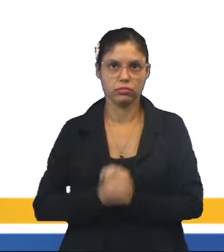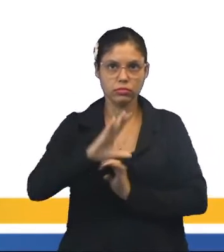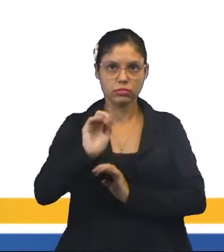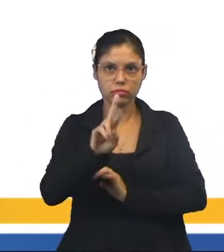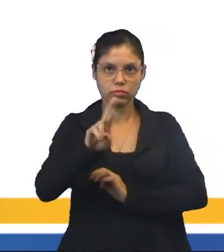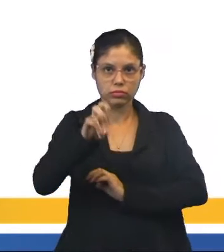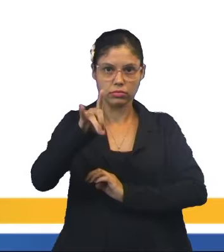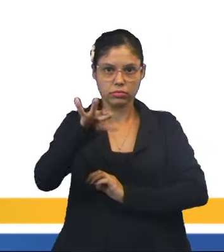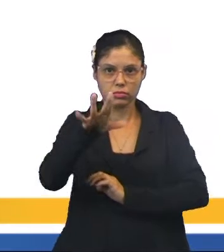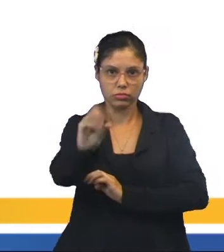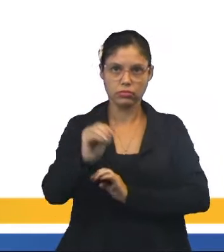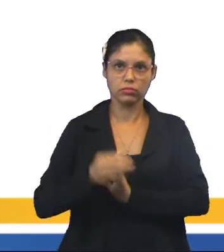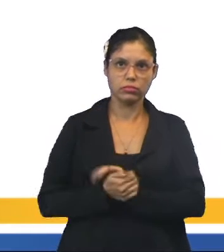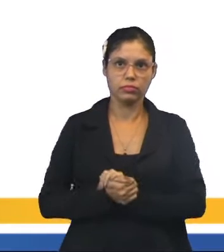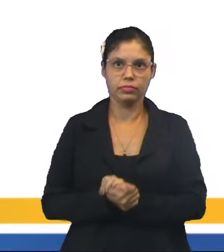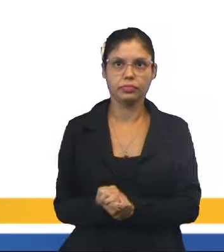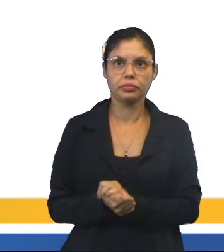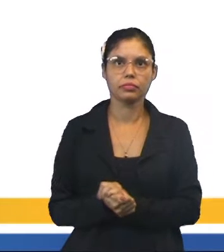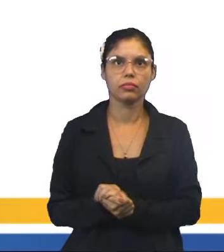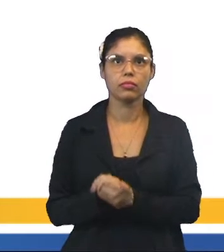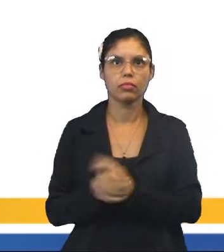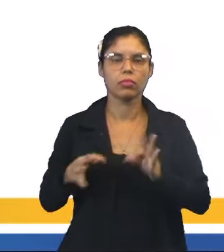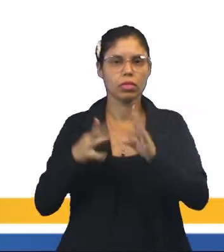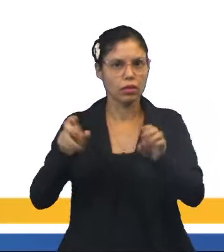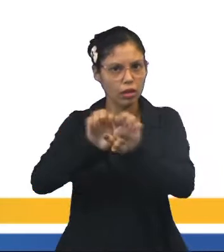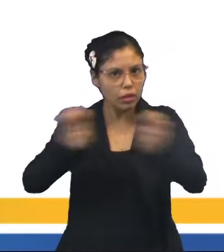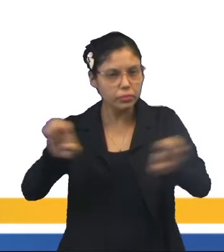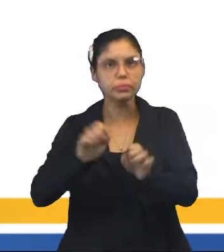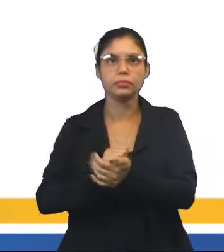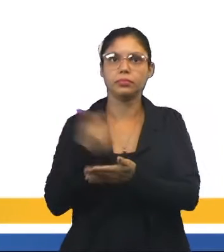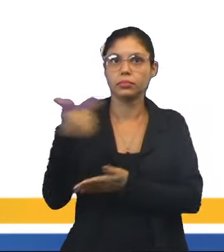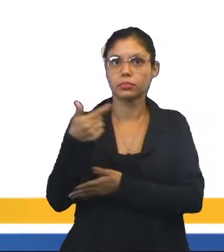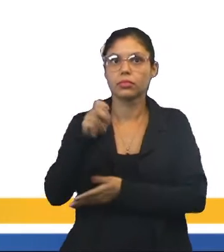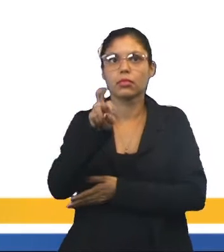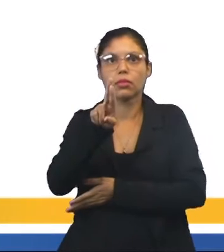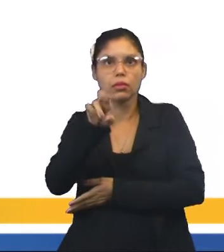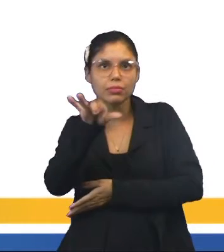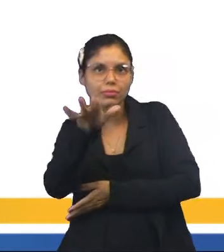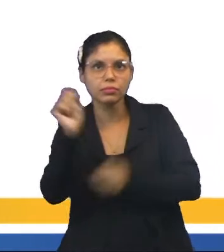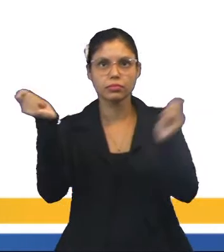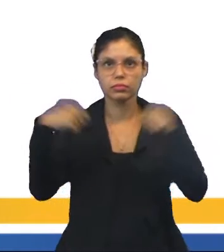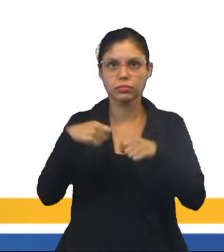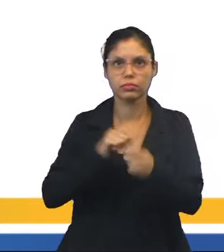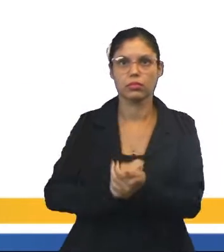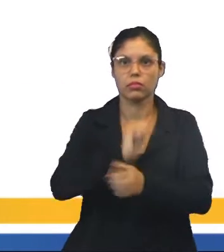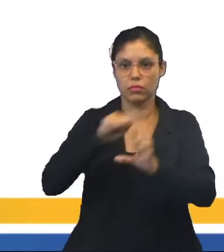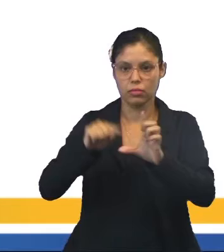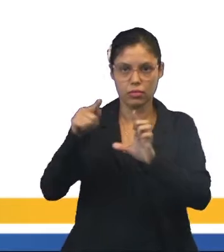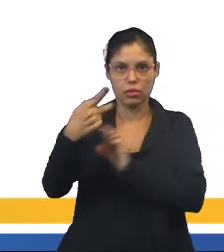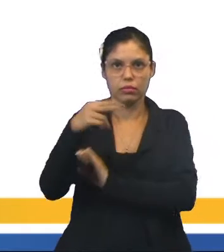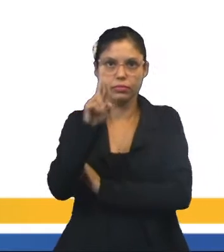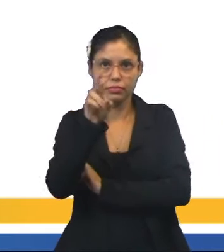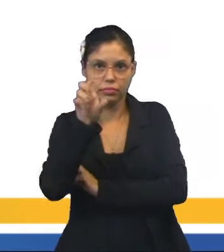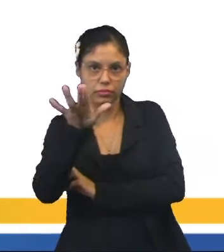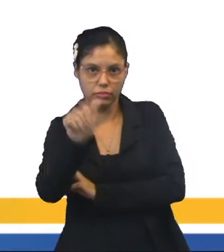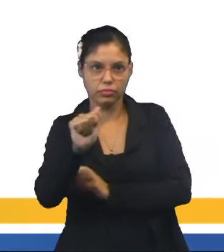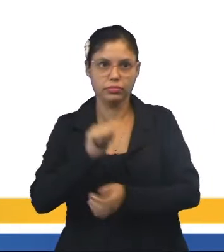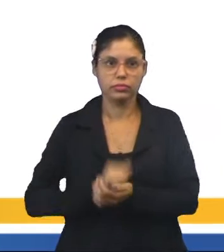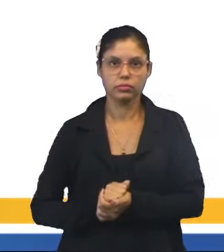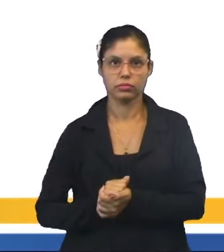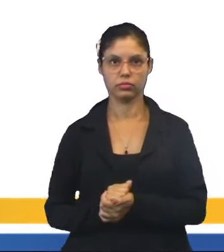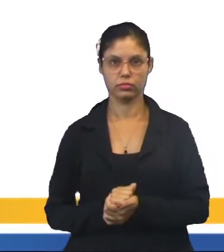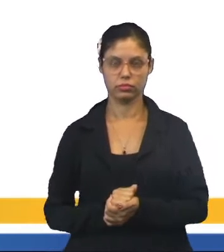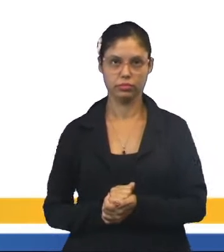no plano cartesiano. Toda equação do segundo grau possui como gráfico uma